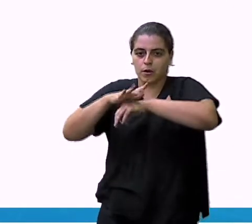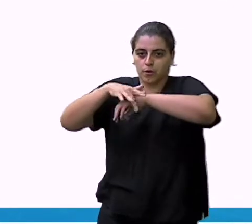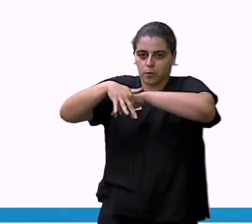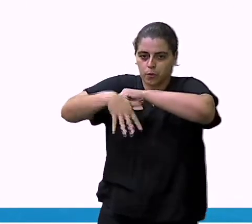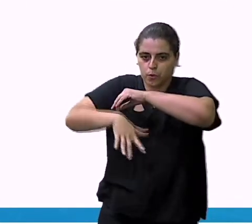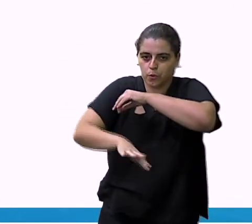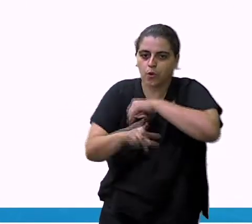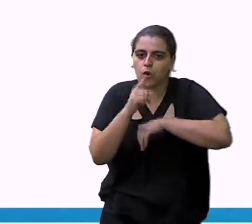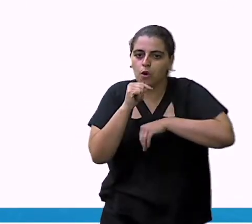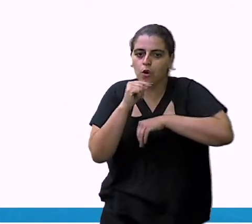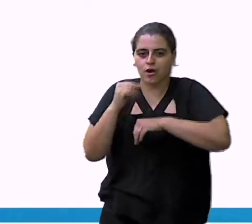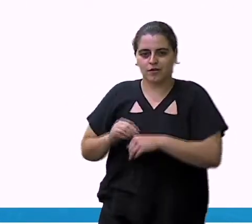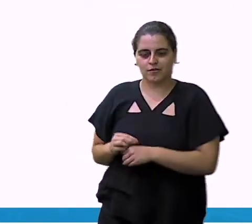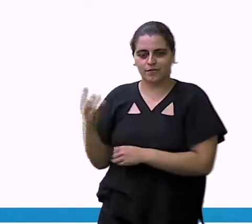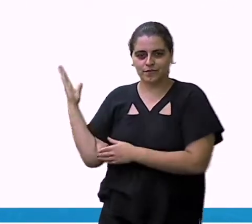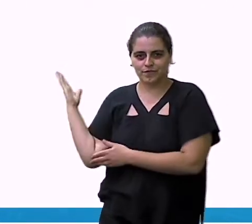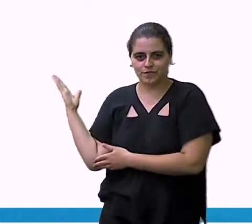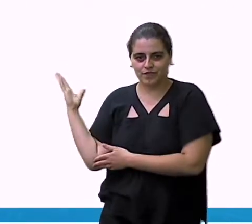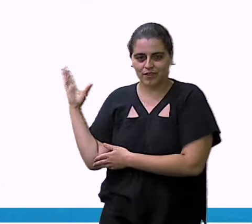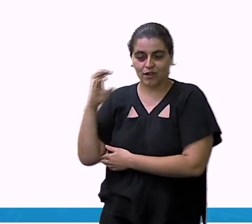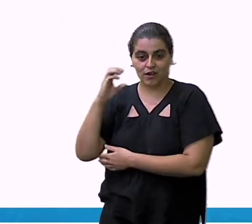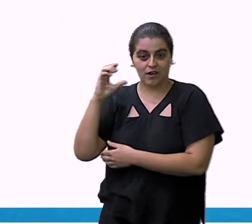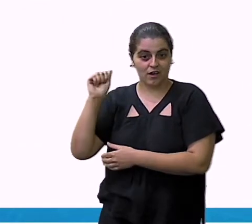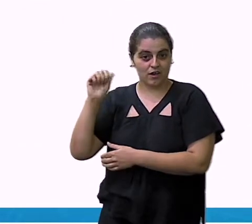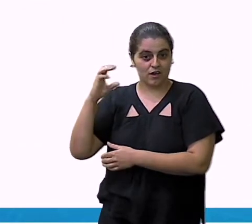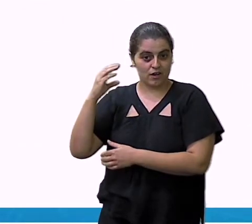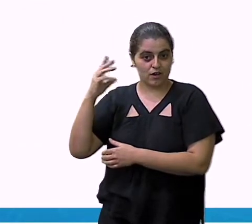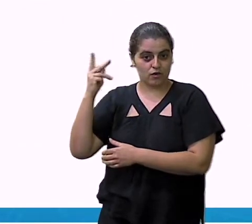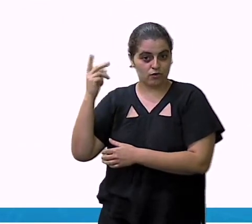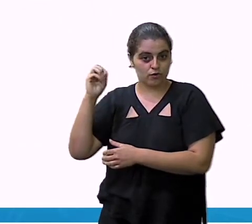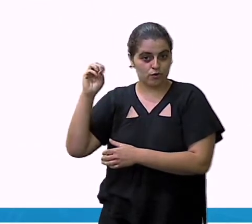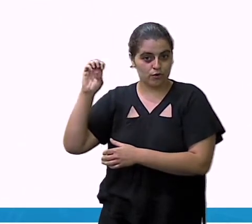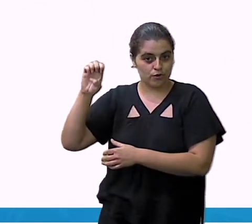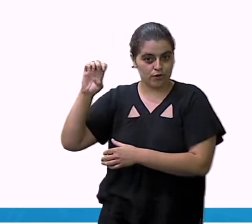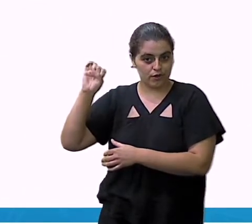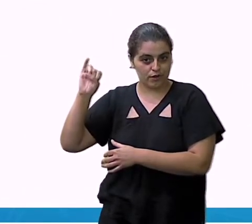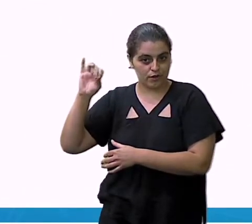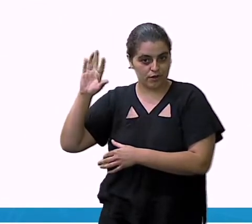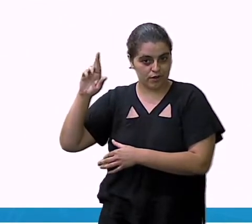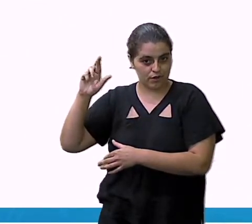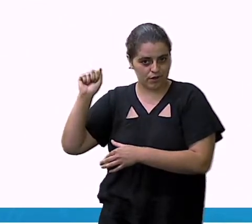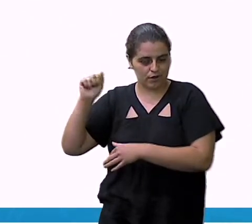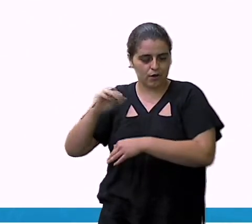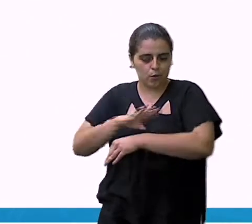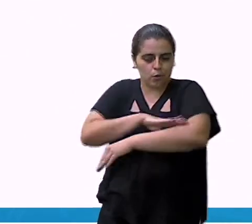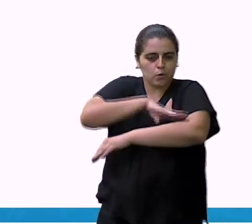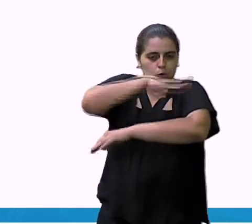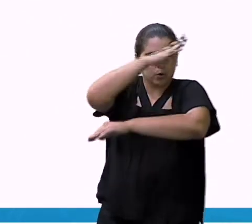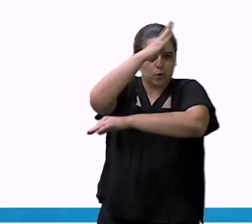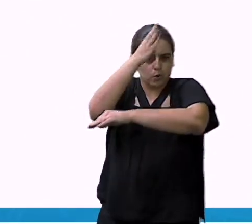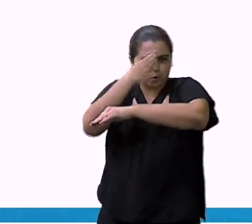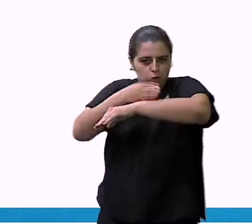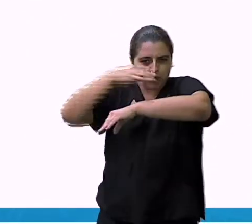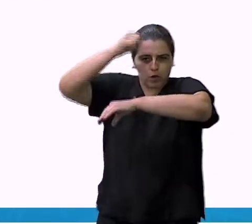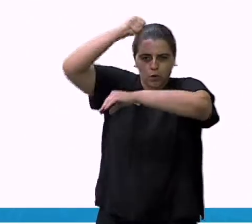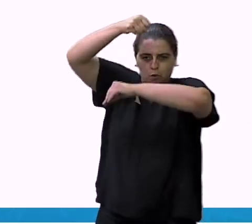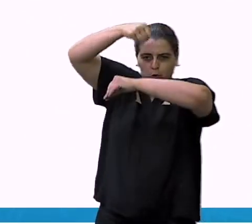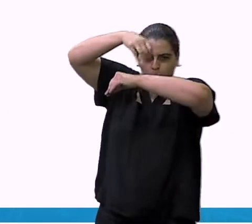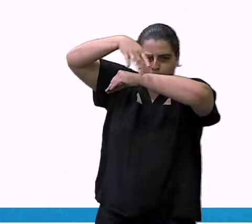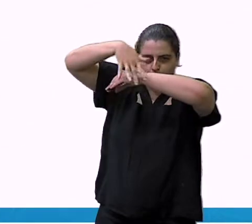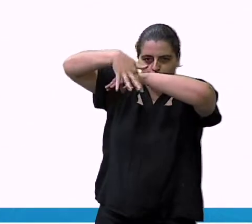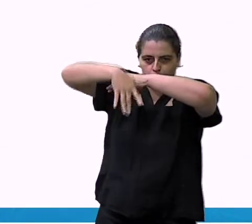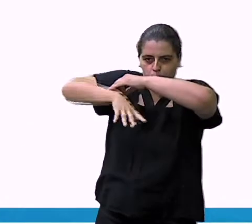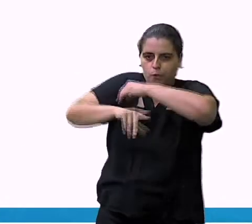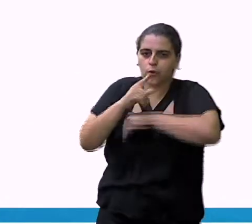percurso, surgem as cachoeiras. Então, o percurso de um rio é todo o caminho que ele faz e ele